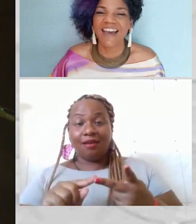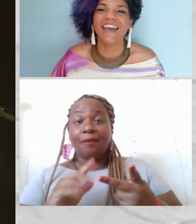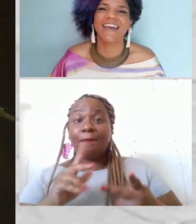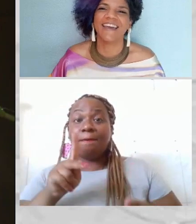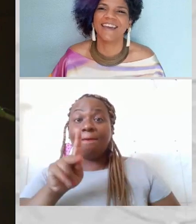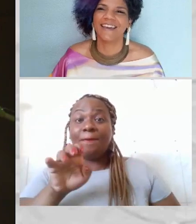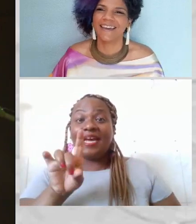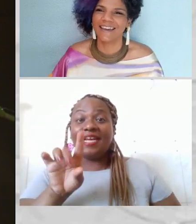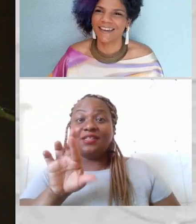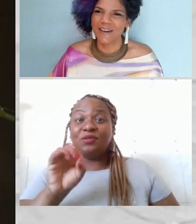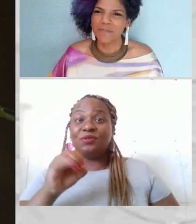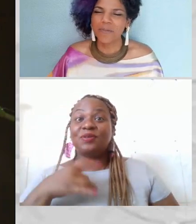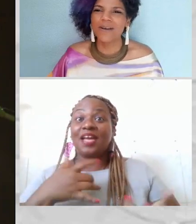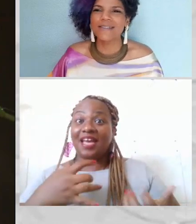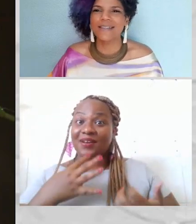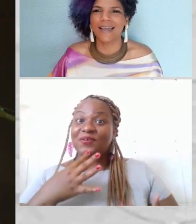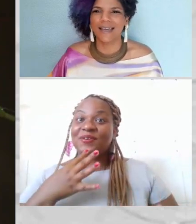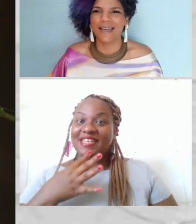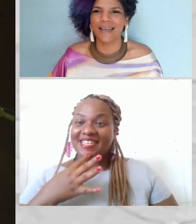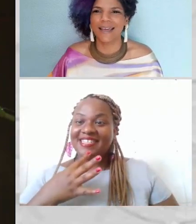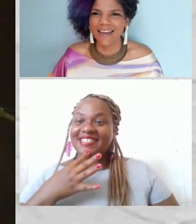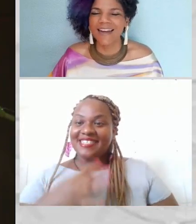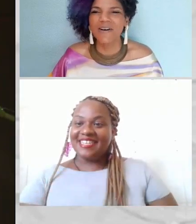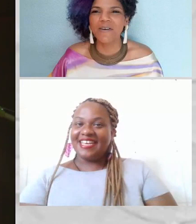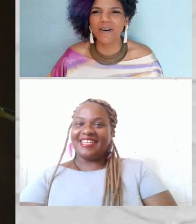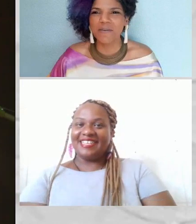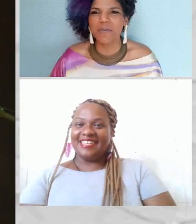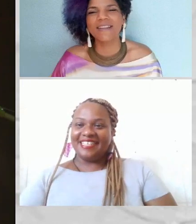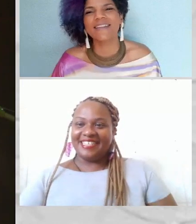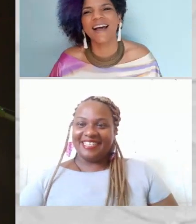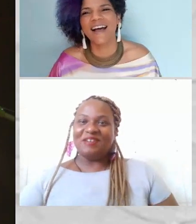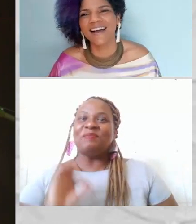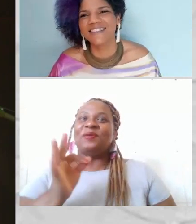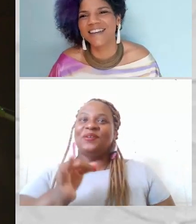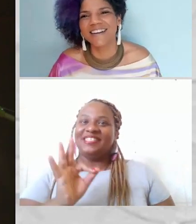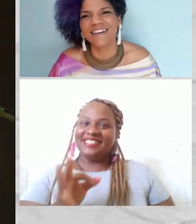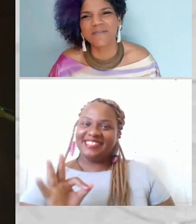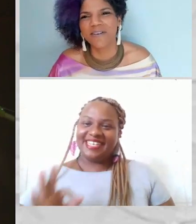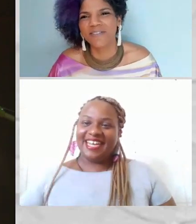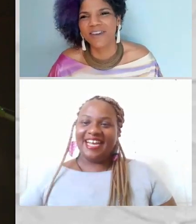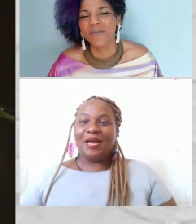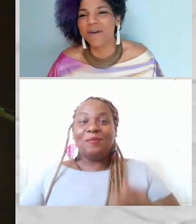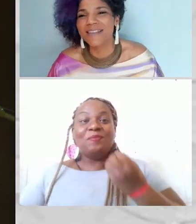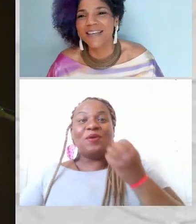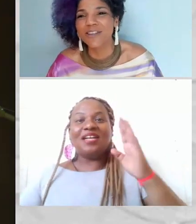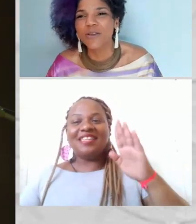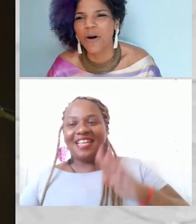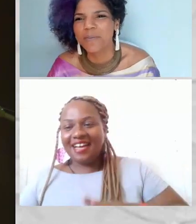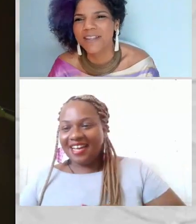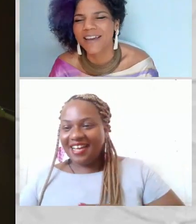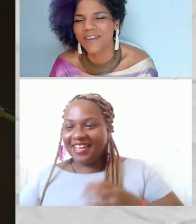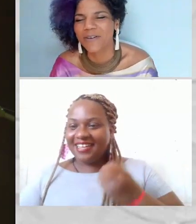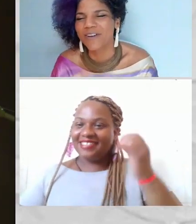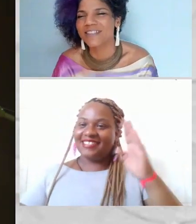vai dar. Pois é, está na Ju, hora. Boa tarde, Alma. seja É um prazer bem-vinda. enorme estar aqui.